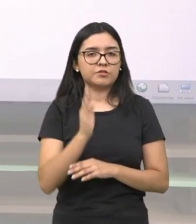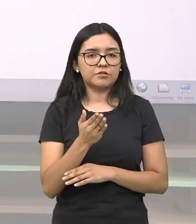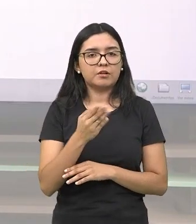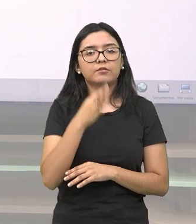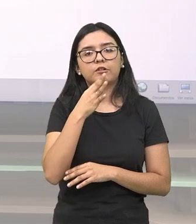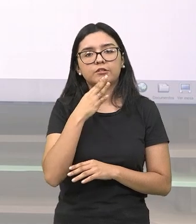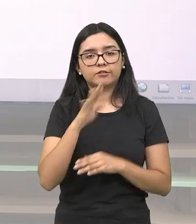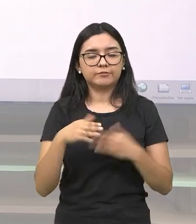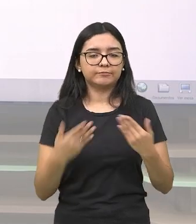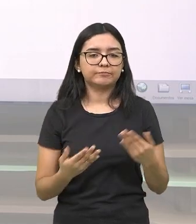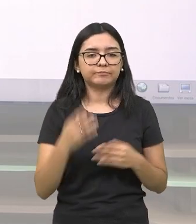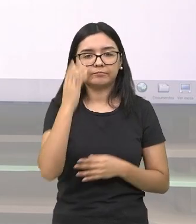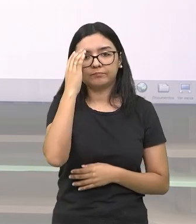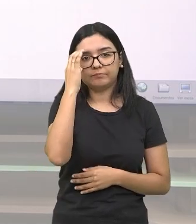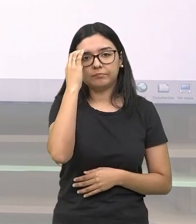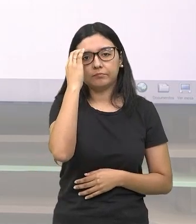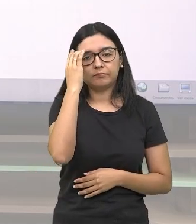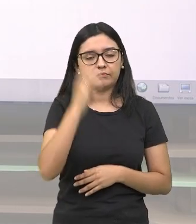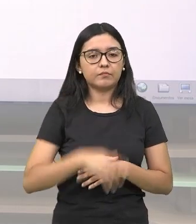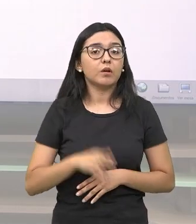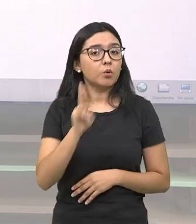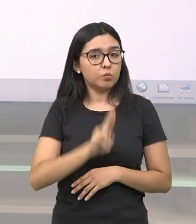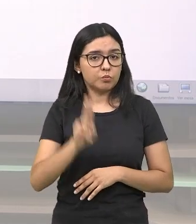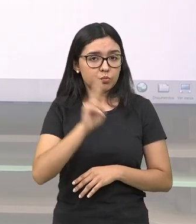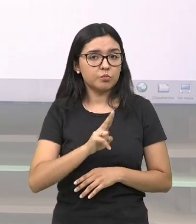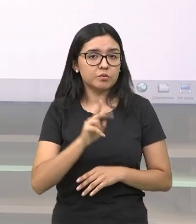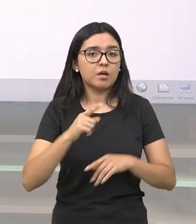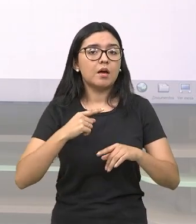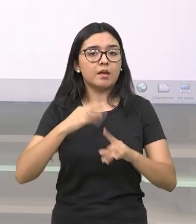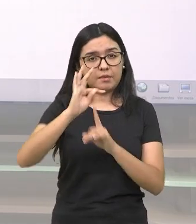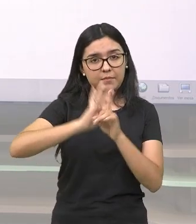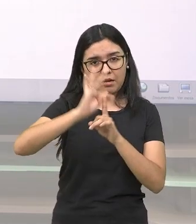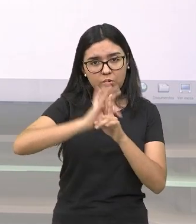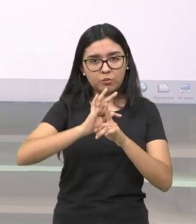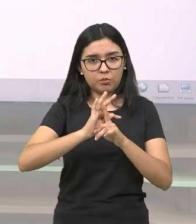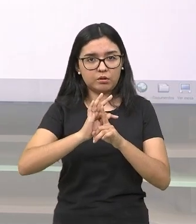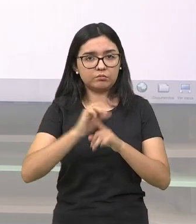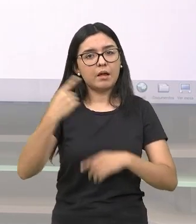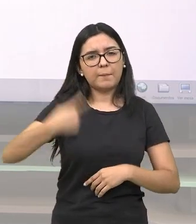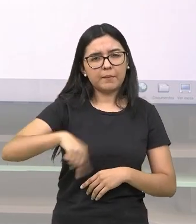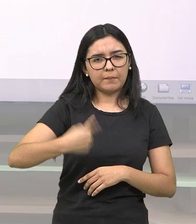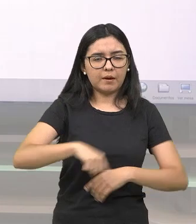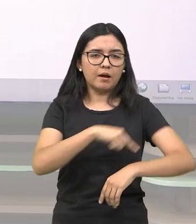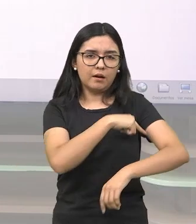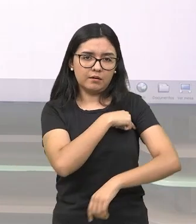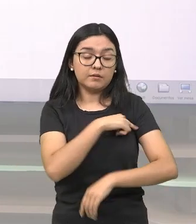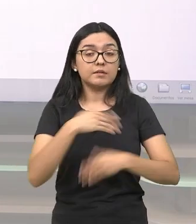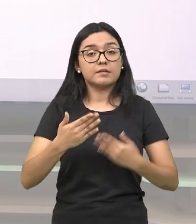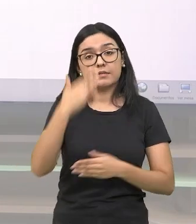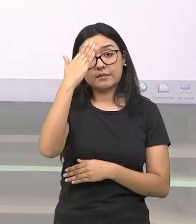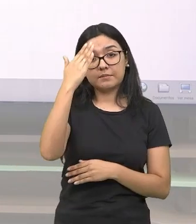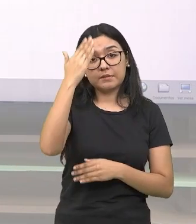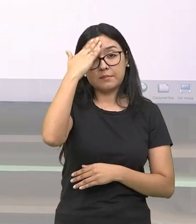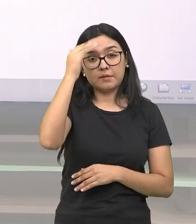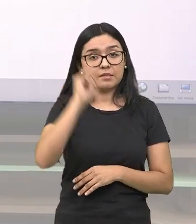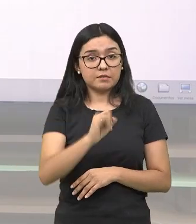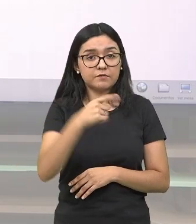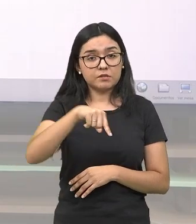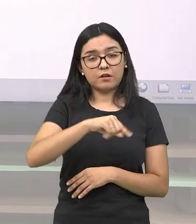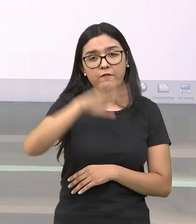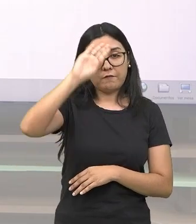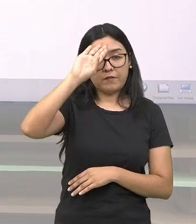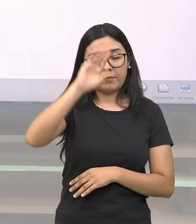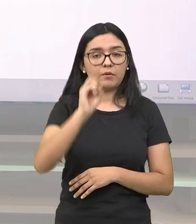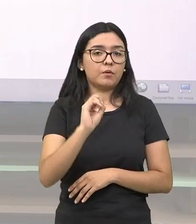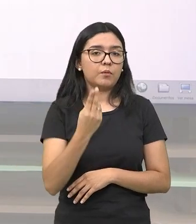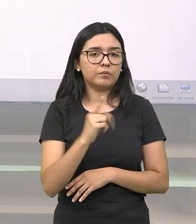ter passado por essa situação, onde utiliza um instrumento para medir, para saber se você está com febre, estava com febre ou